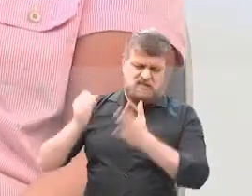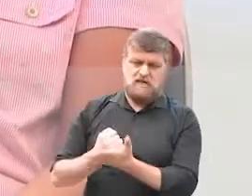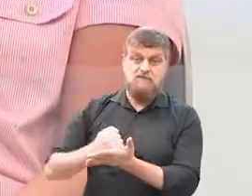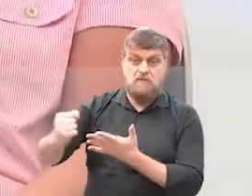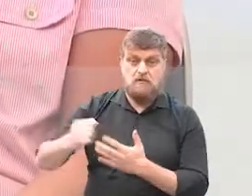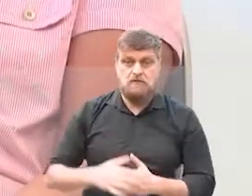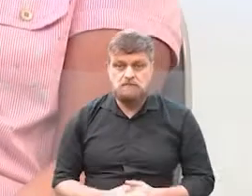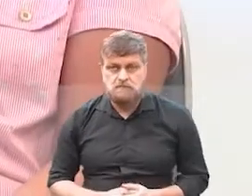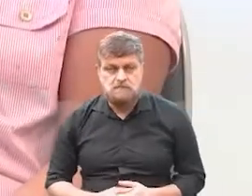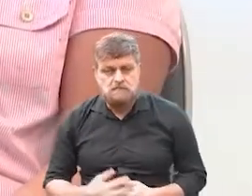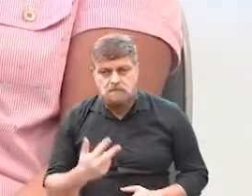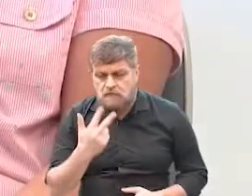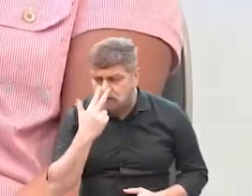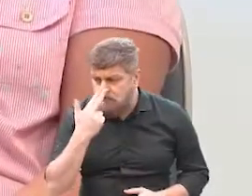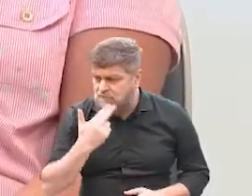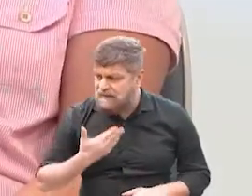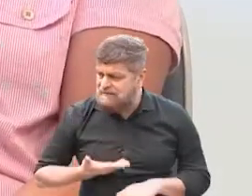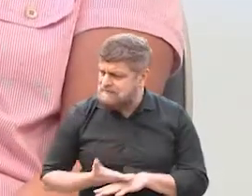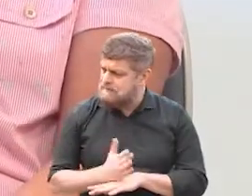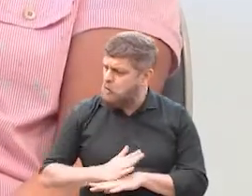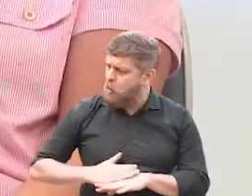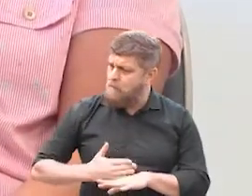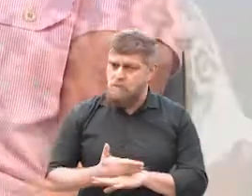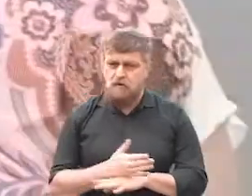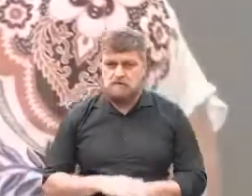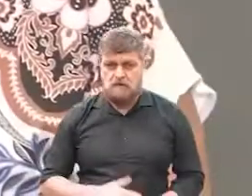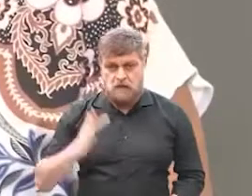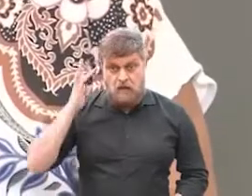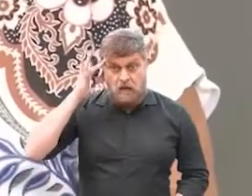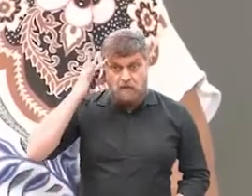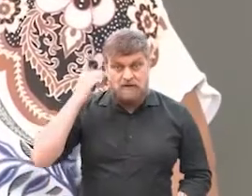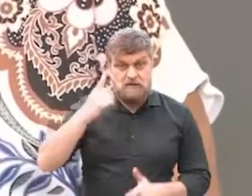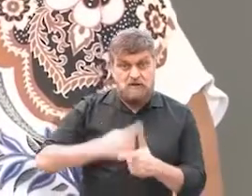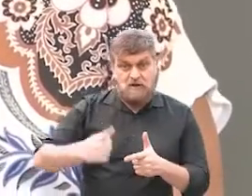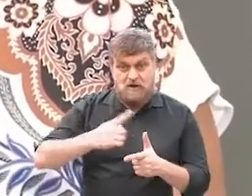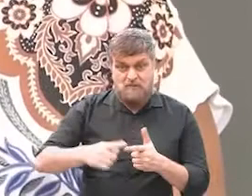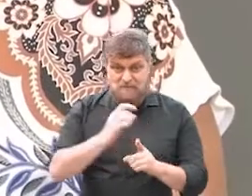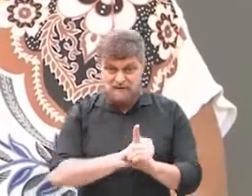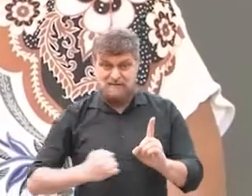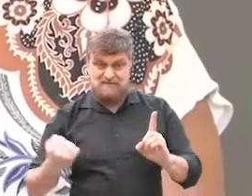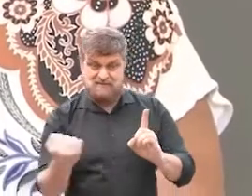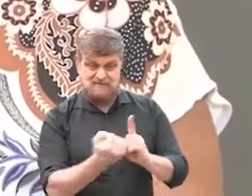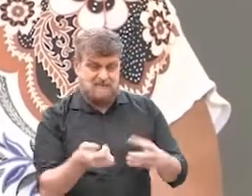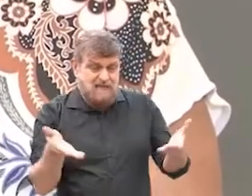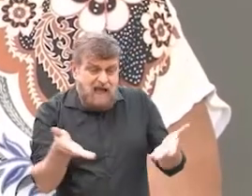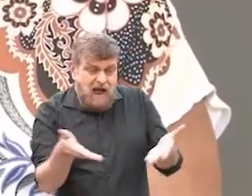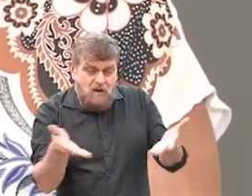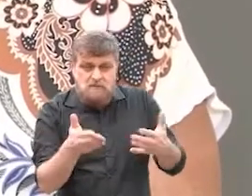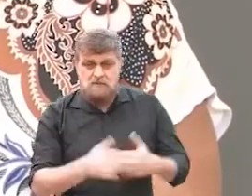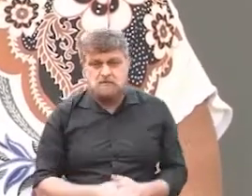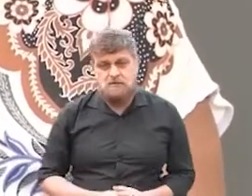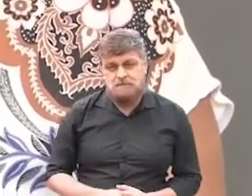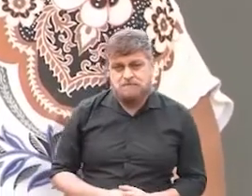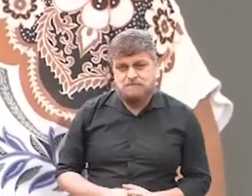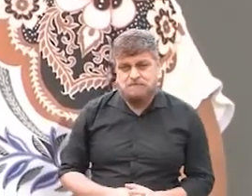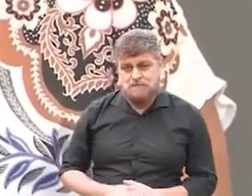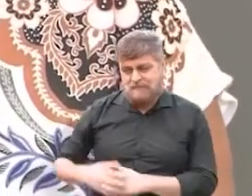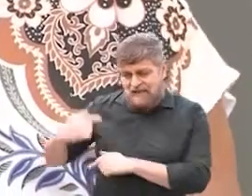né? Como se incomodasse, né? Eu acho que é aí que é o grande problema da nossa sociedade